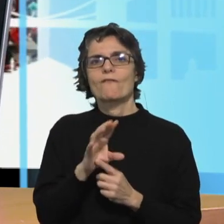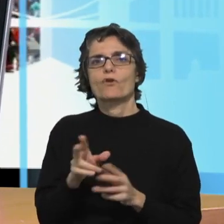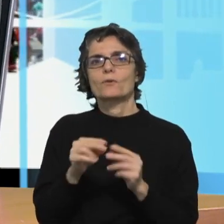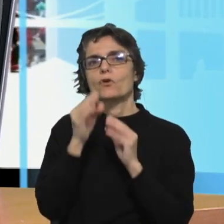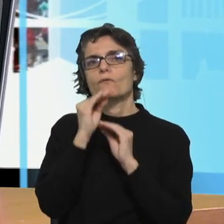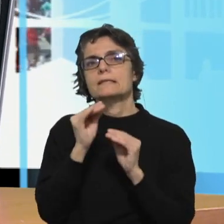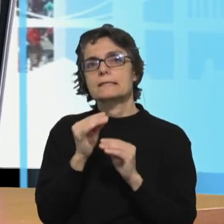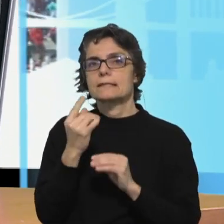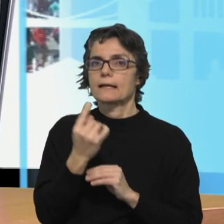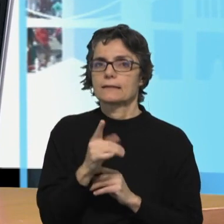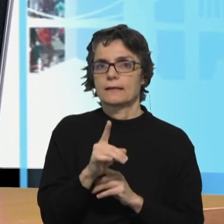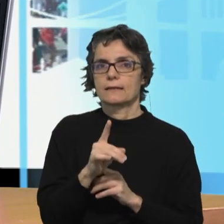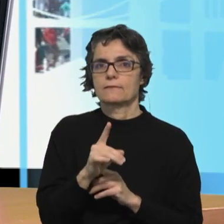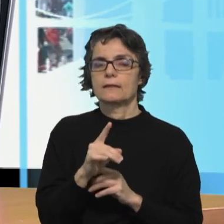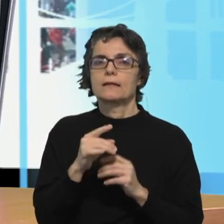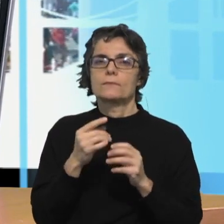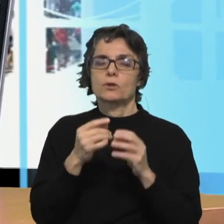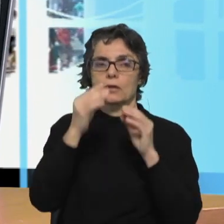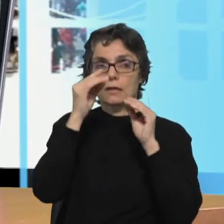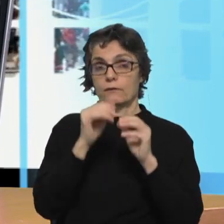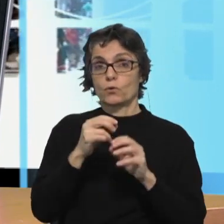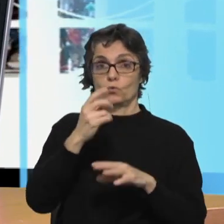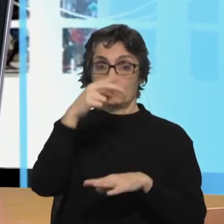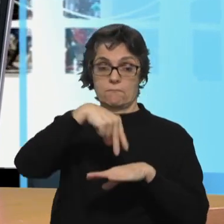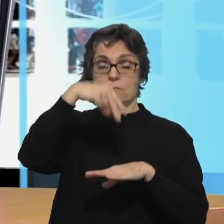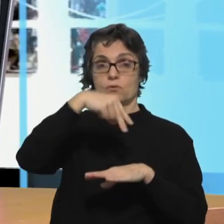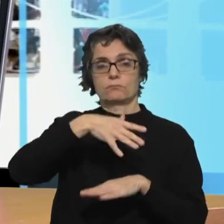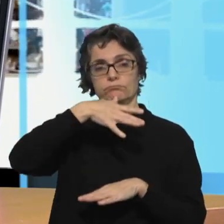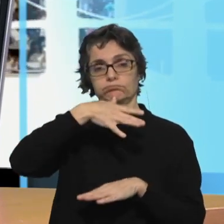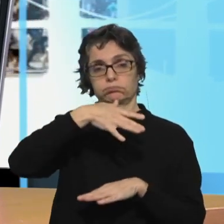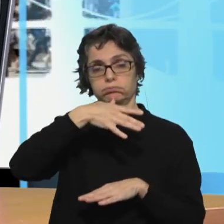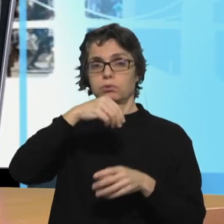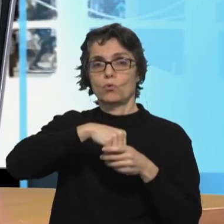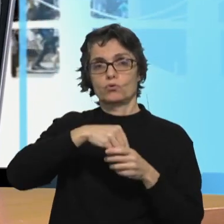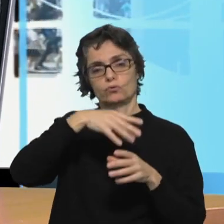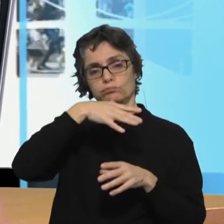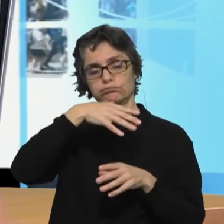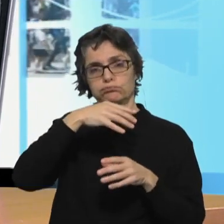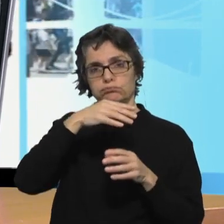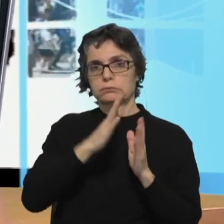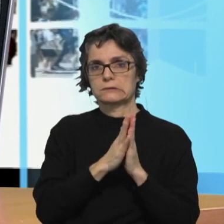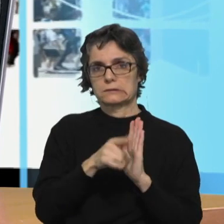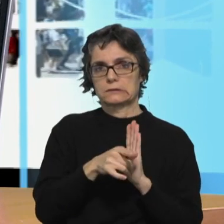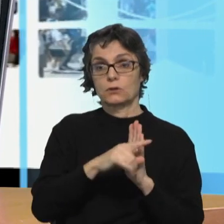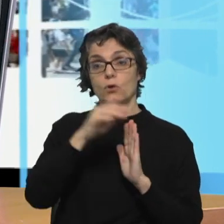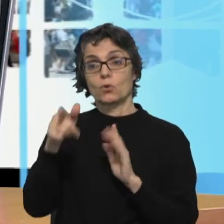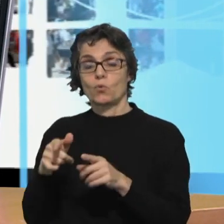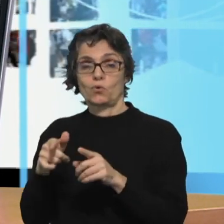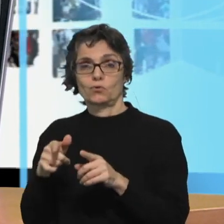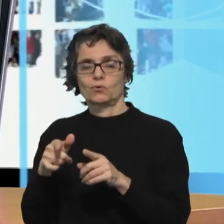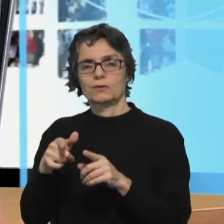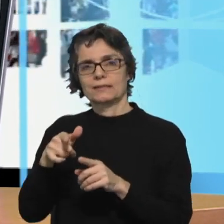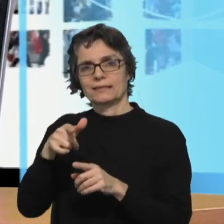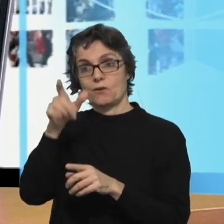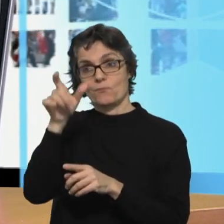um catequista transmissor de conteúdos, um professor de informação religiosa, para um catequista que é um líder, um